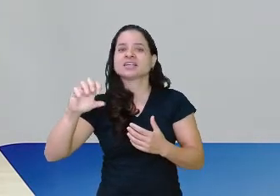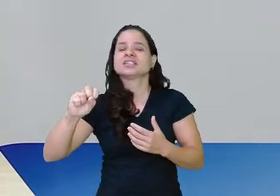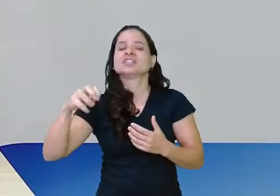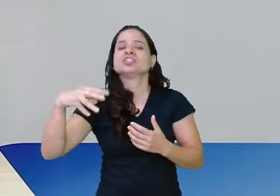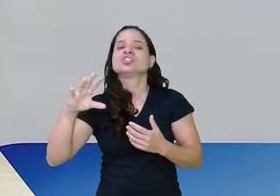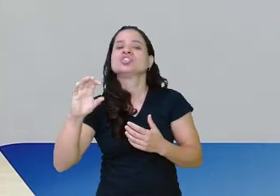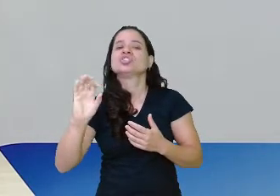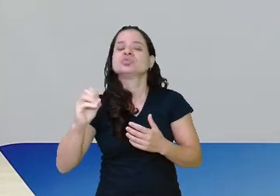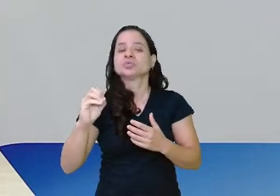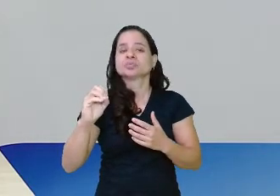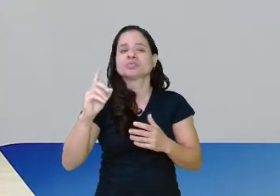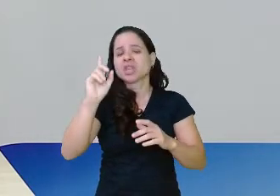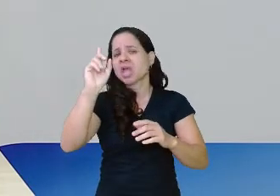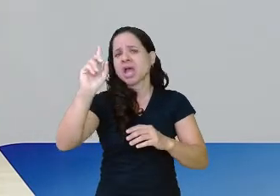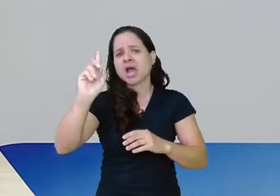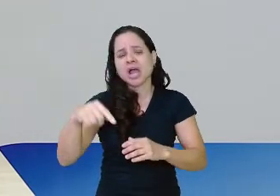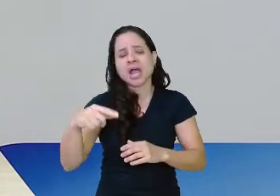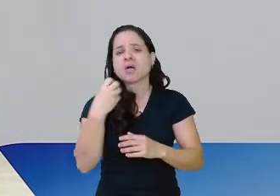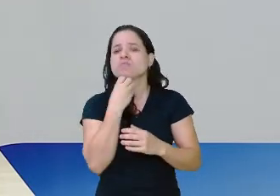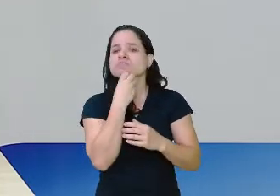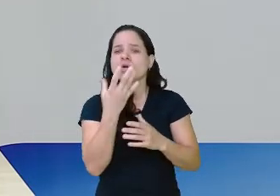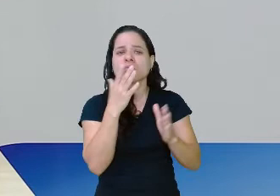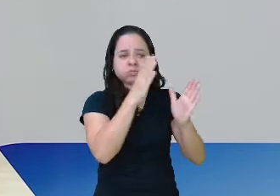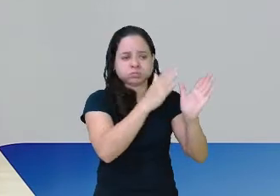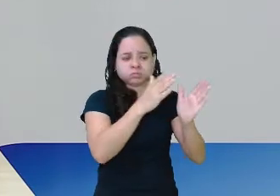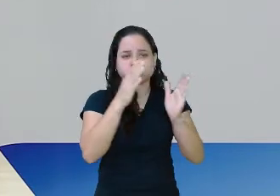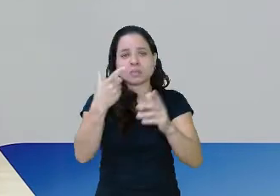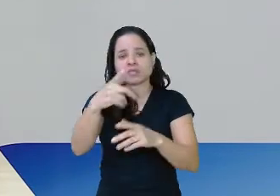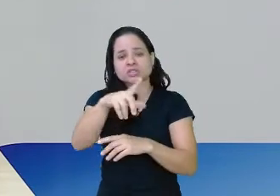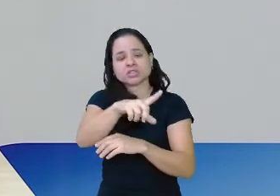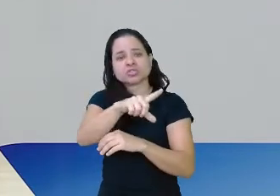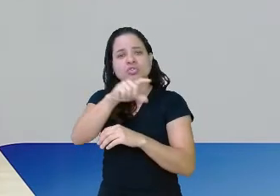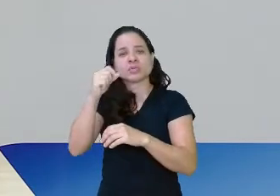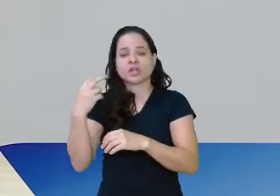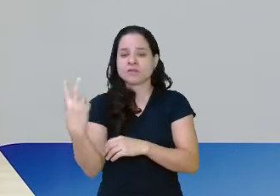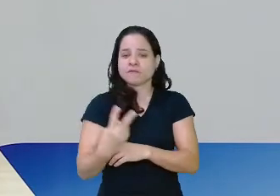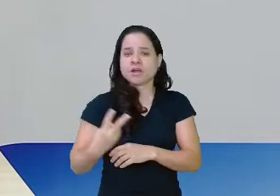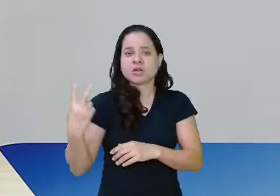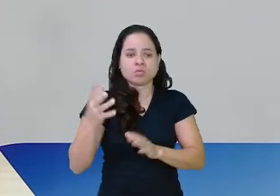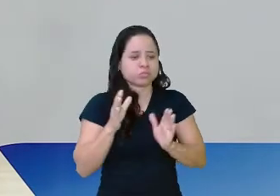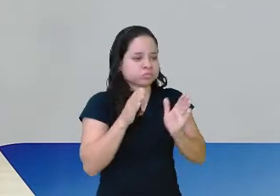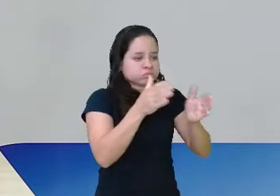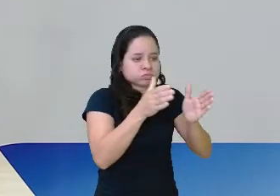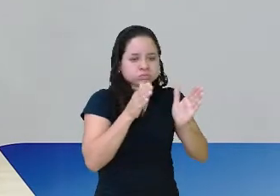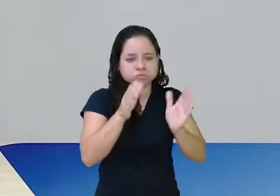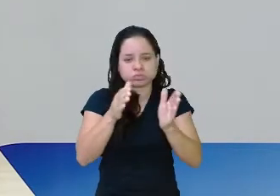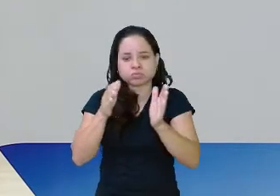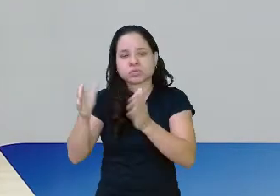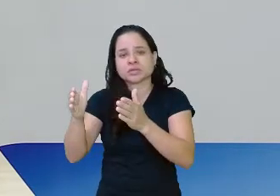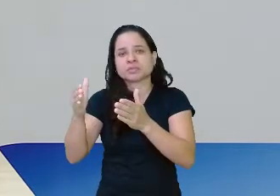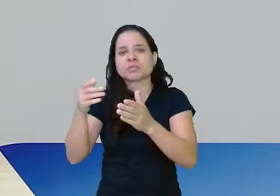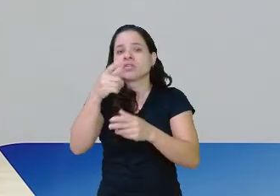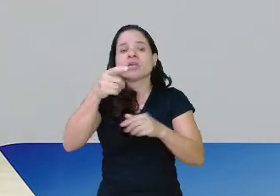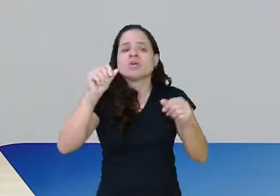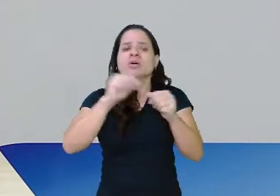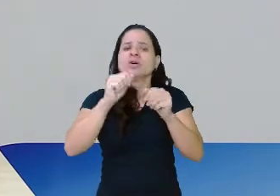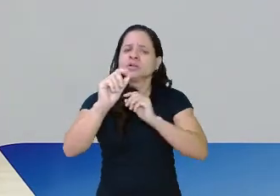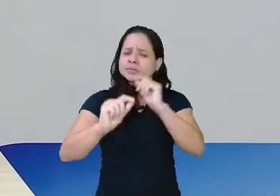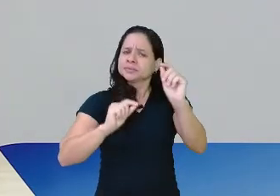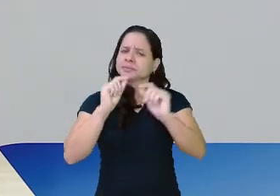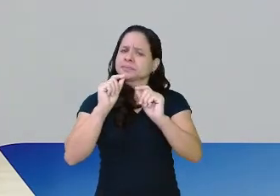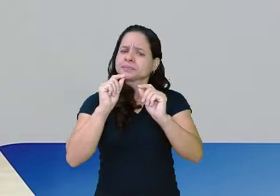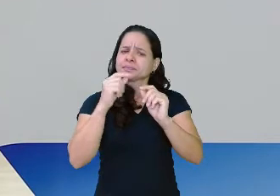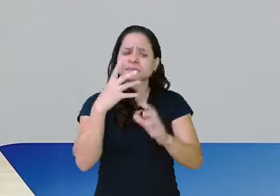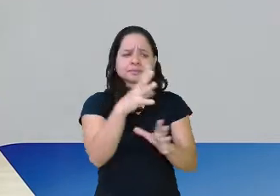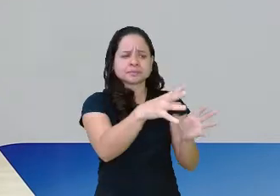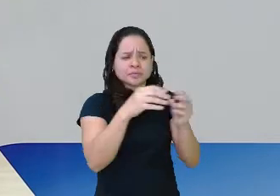e lugar, ele é muito bom para você descobrir o valor posicional dos algarismos. O que é que você vai fazer? Pega